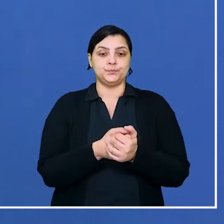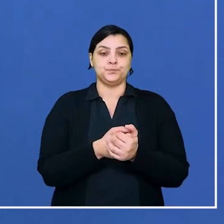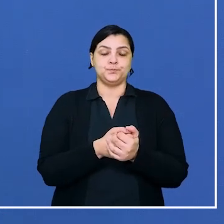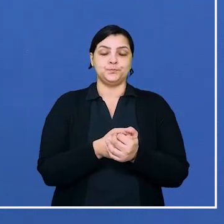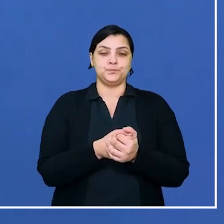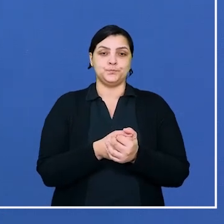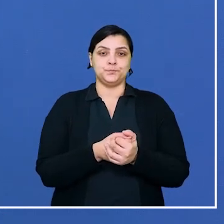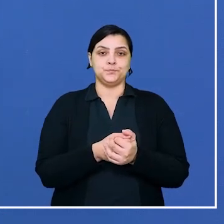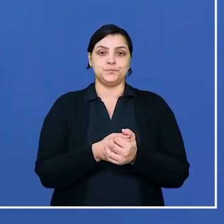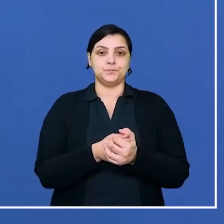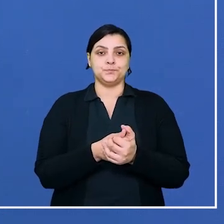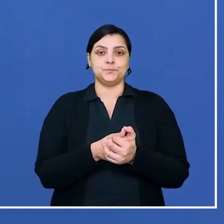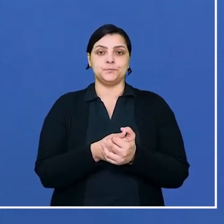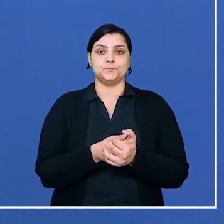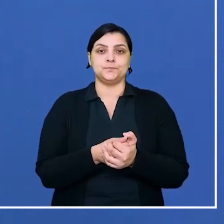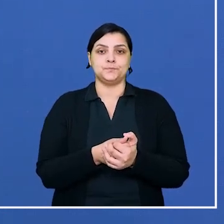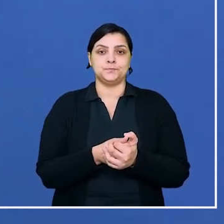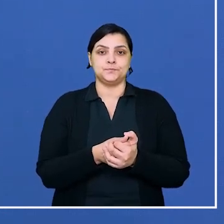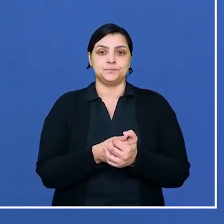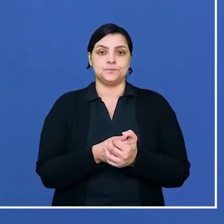e sem cedilha,